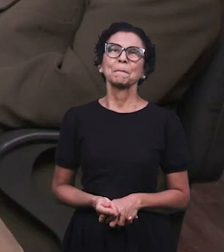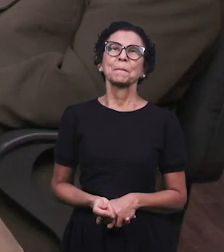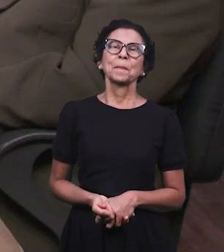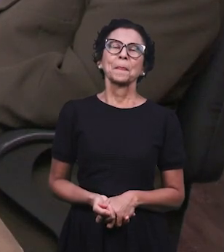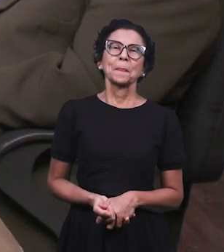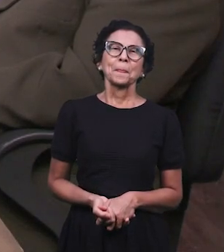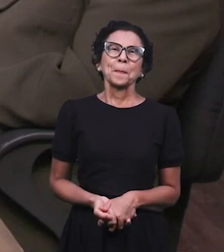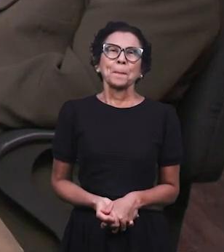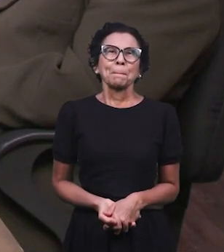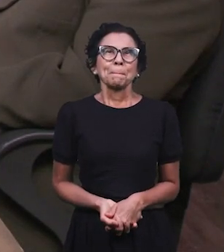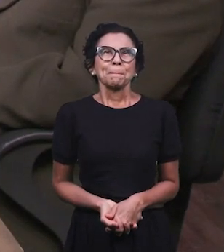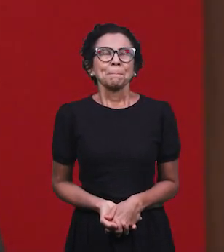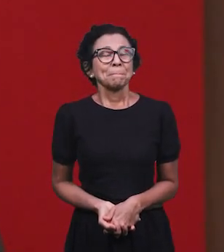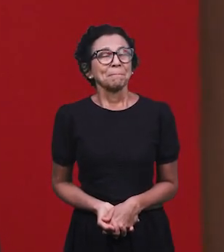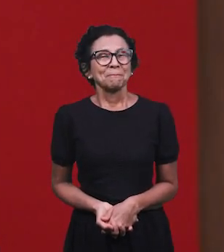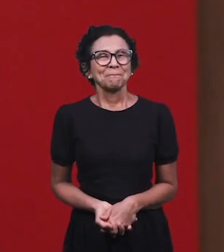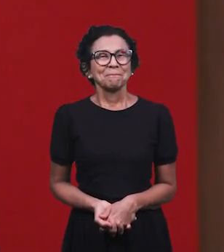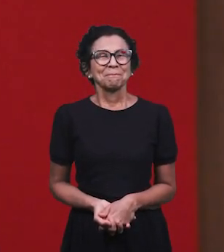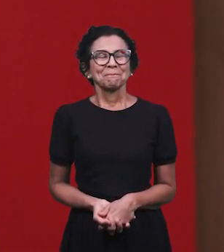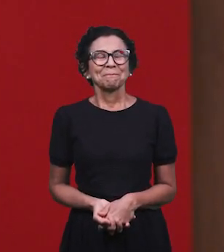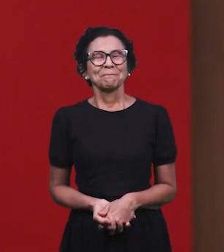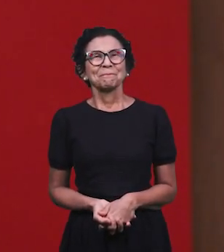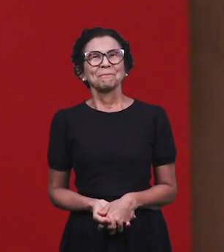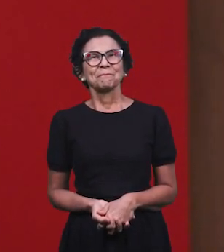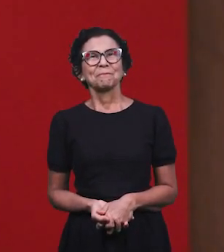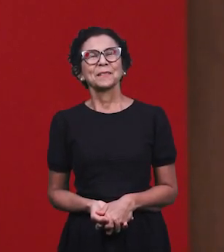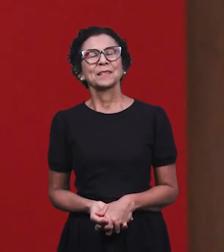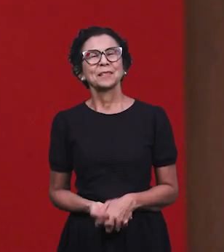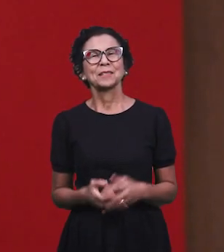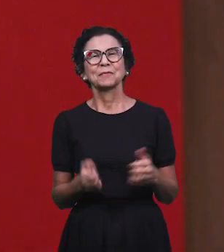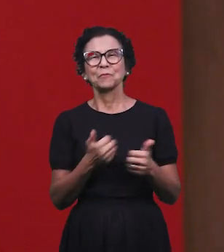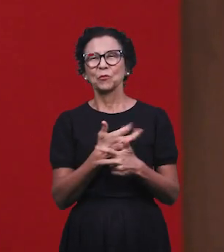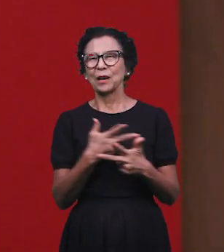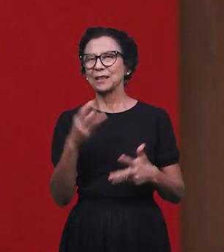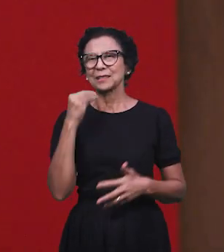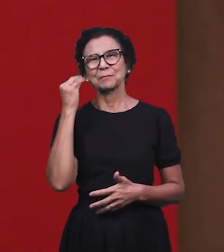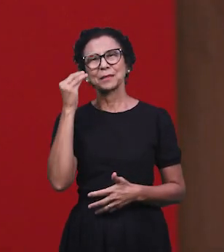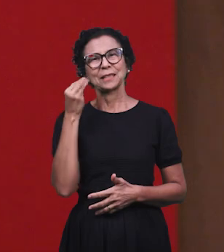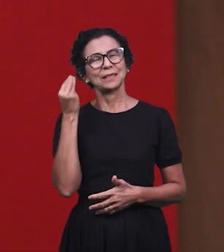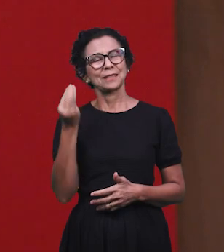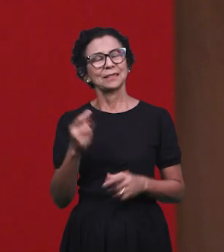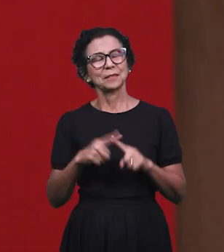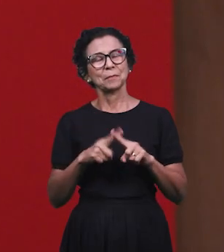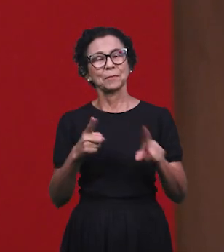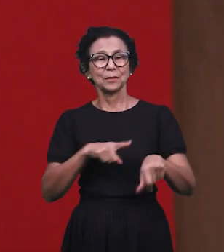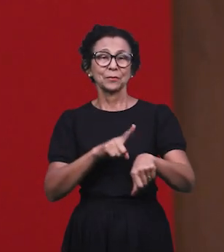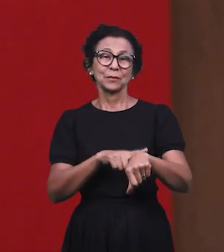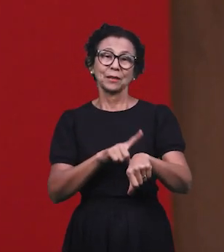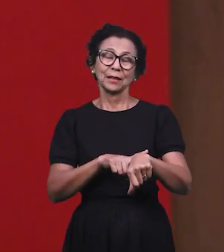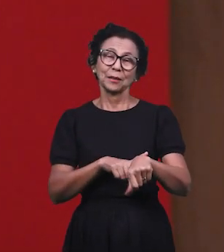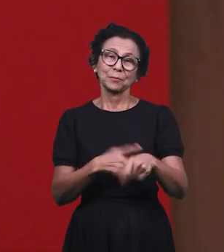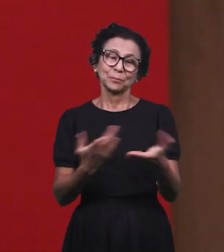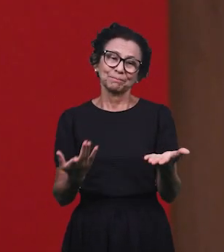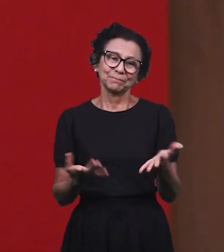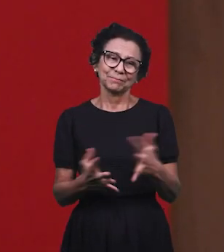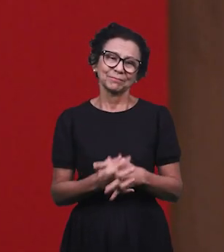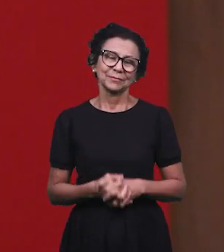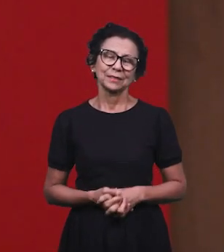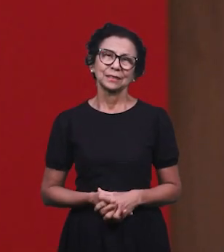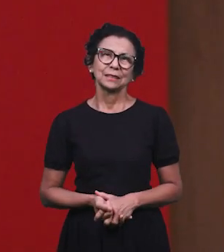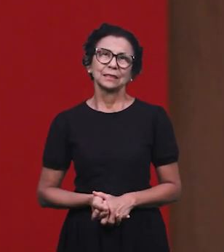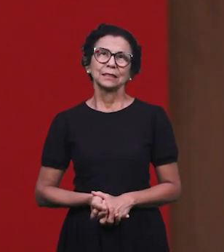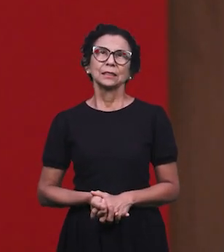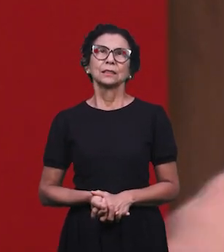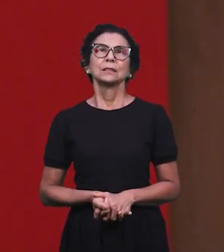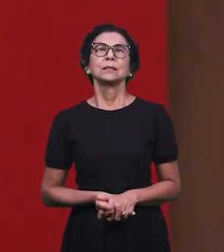poderíamos falar ainda muito mais a respeito desse assunto, outras, né? Mas o tempo, infelizmente, não deixa, não permite.